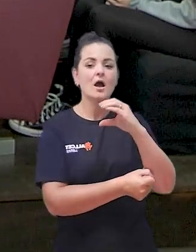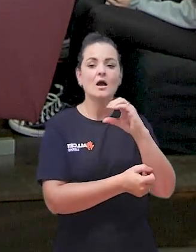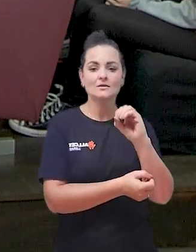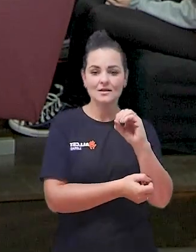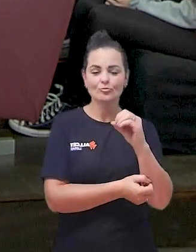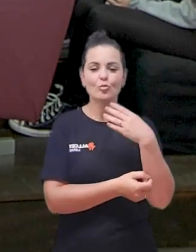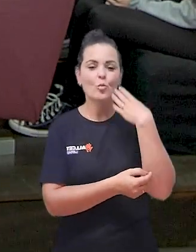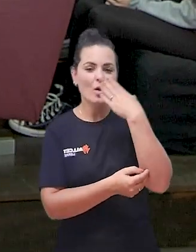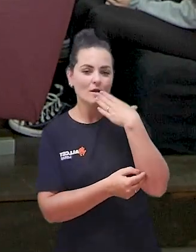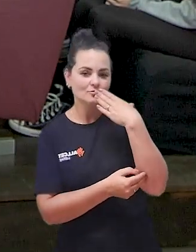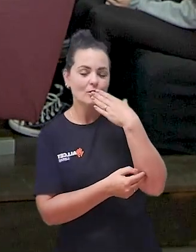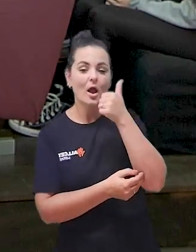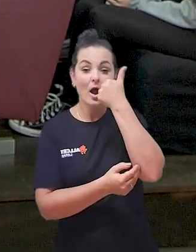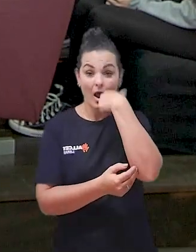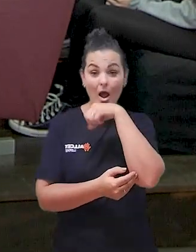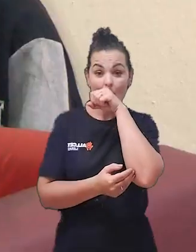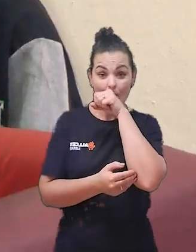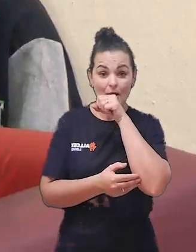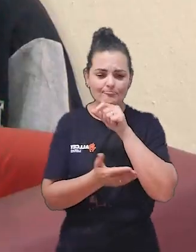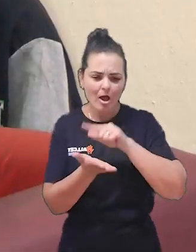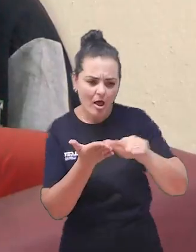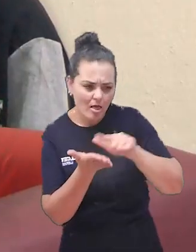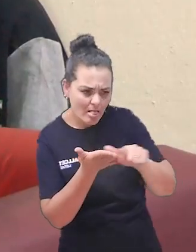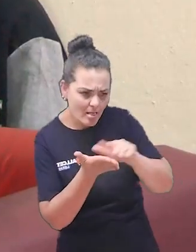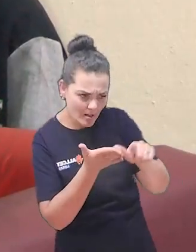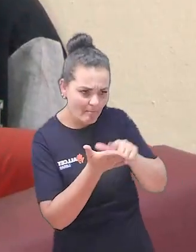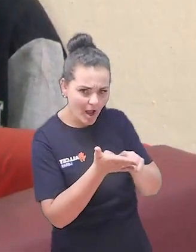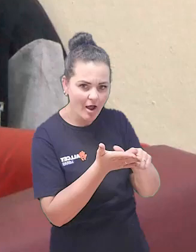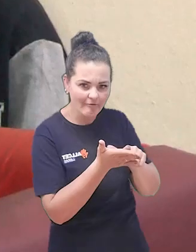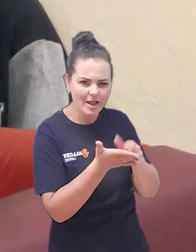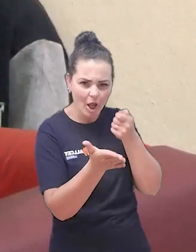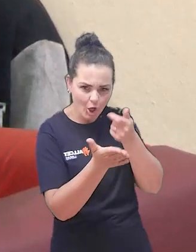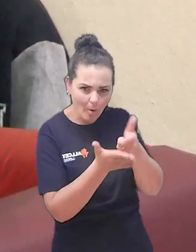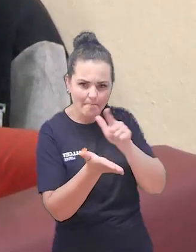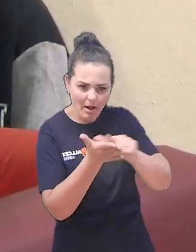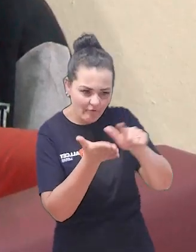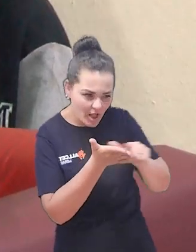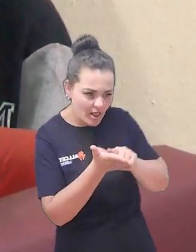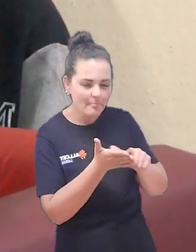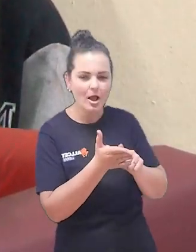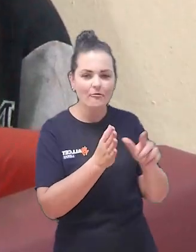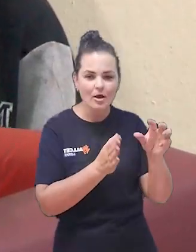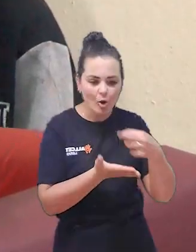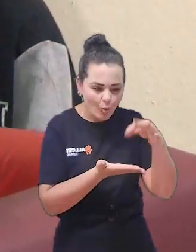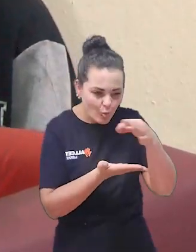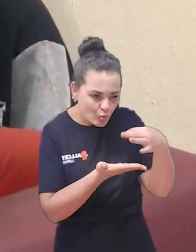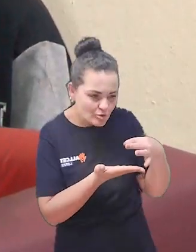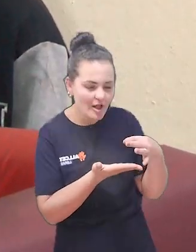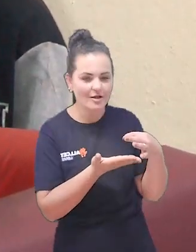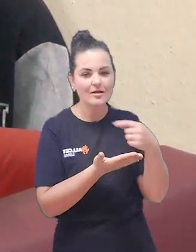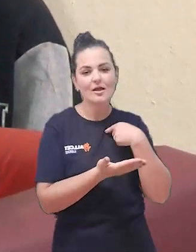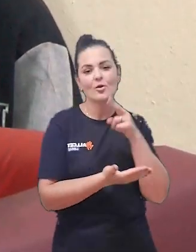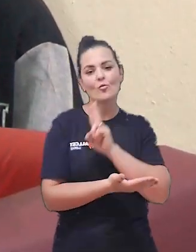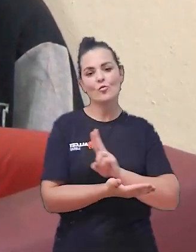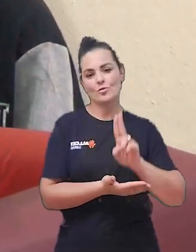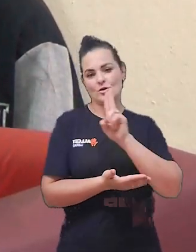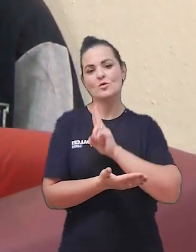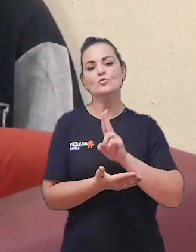açúcar, coarava, depois costurava, e eu ia para a aula com camisa de saco de açúcar. A gente não tinha